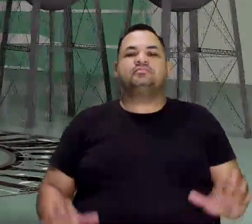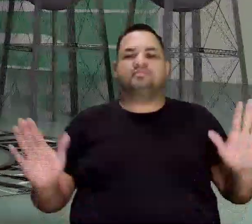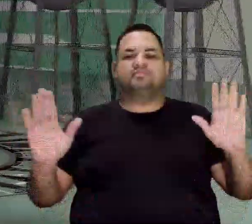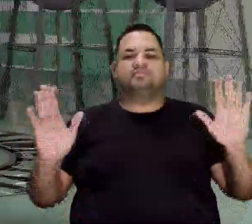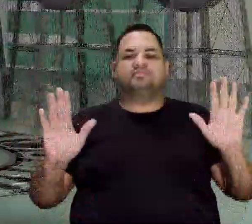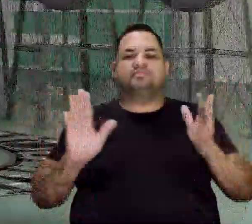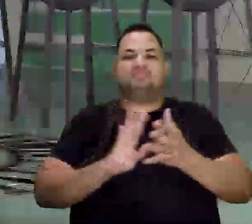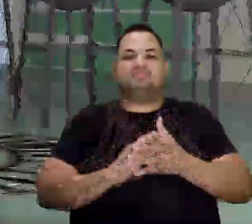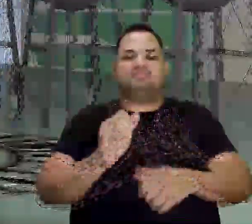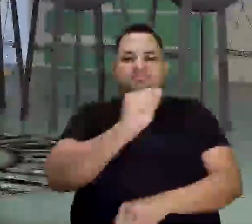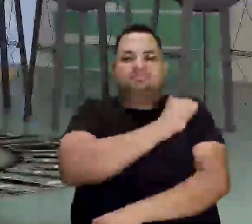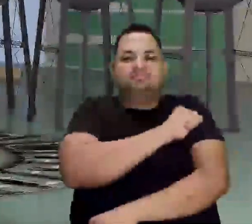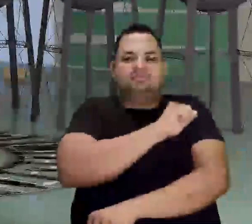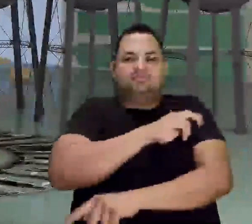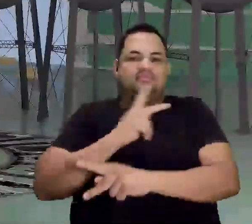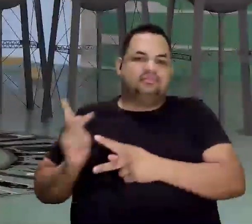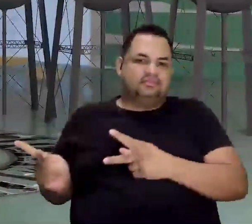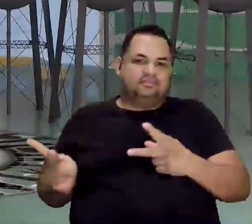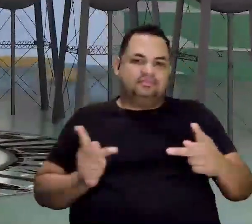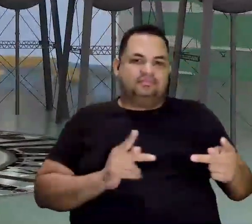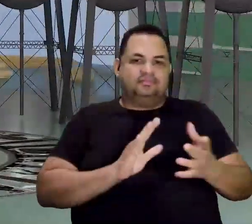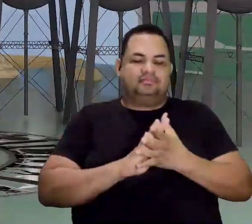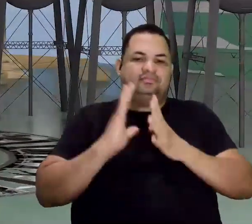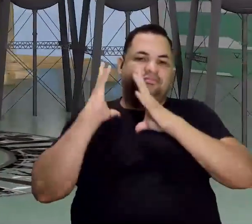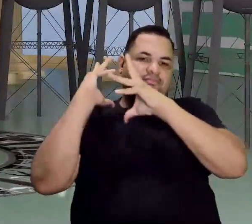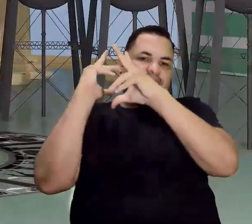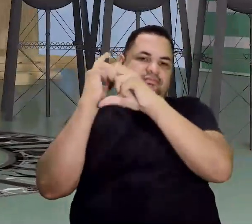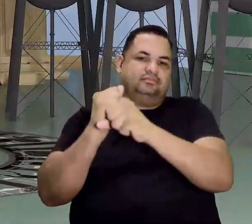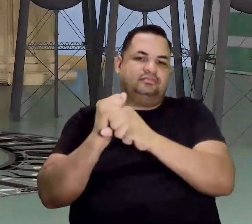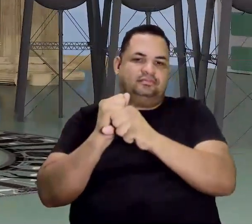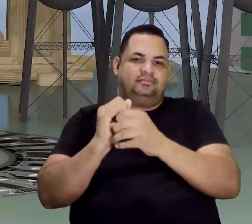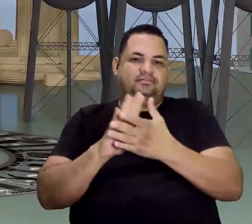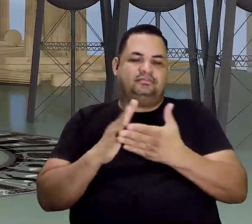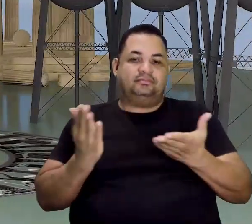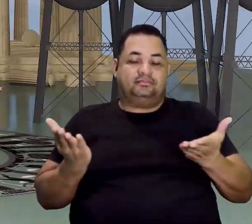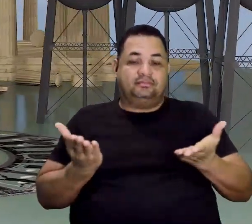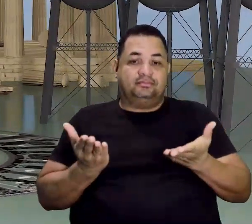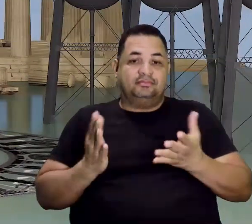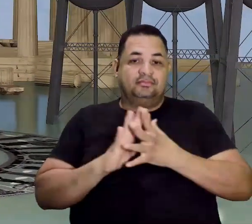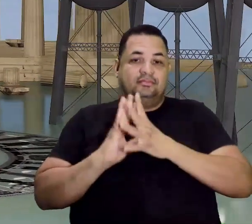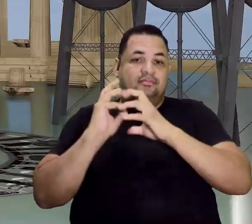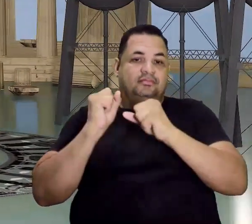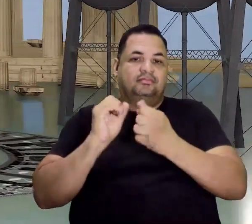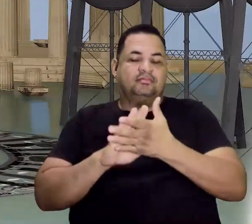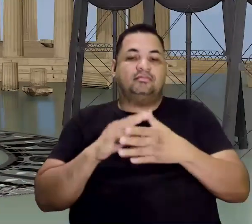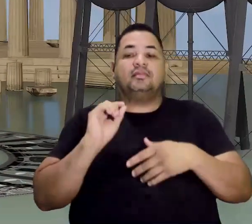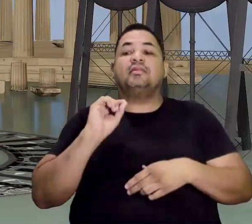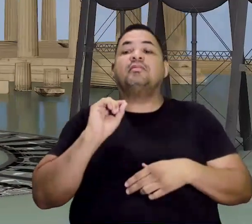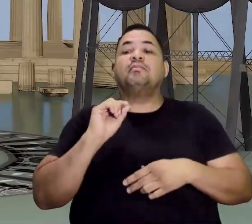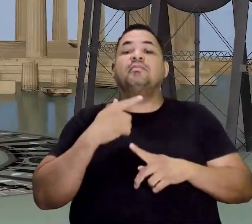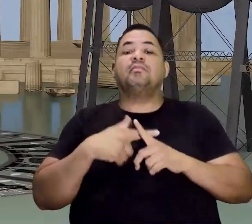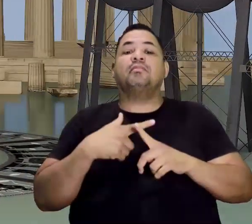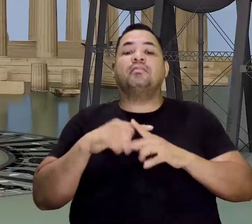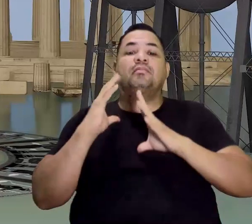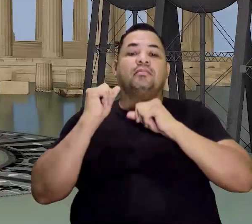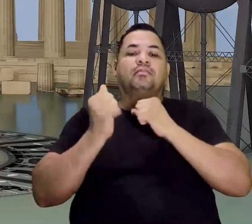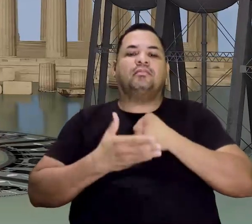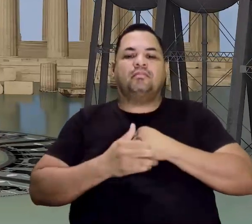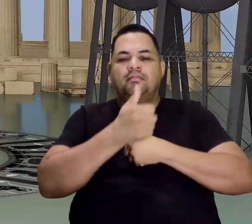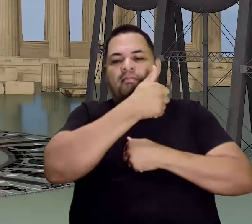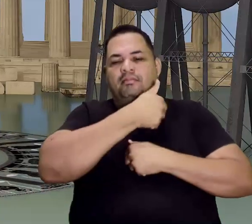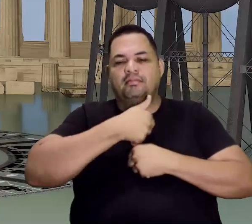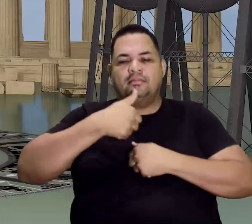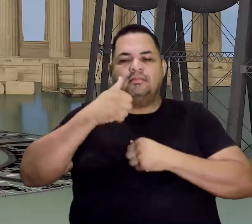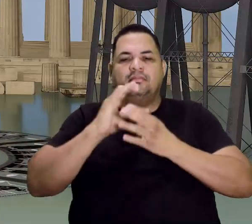Olá, queridos estudantes, bem-vindos para a nossa revisão. Pois bem, a revisão serve para quê? Alicerçar mais